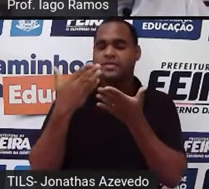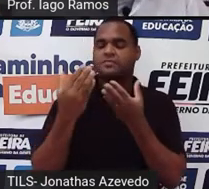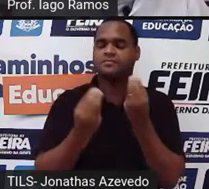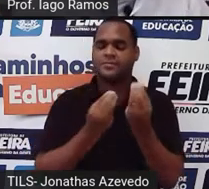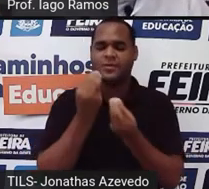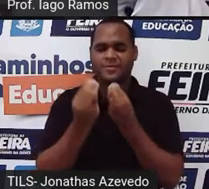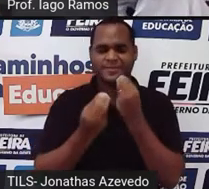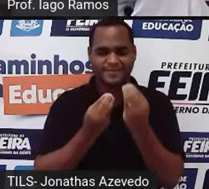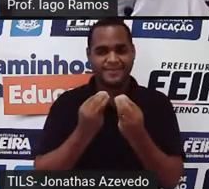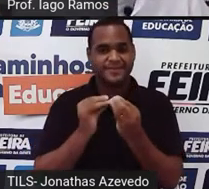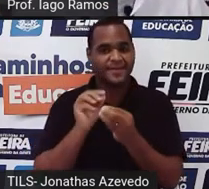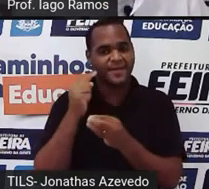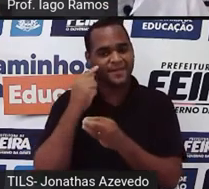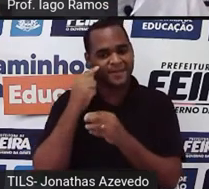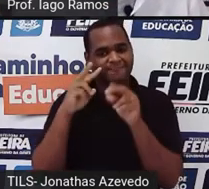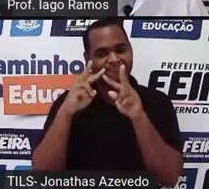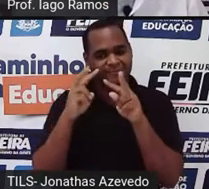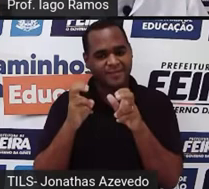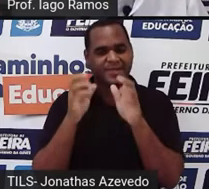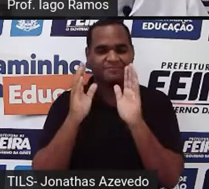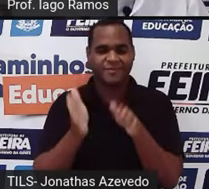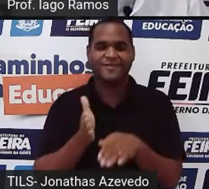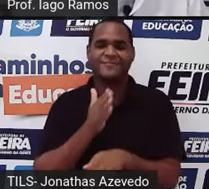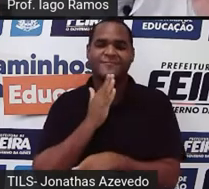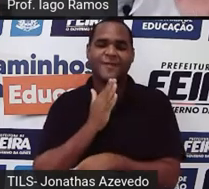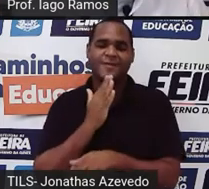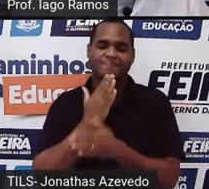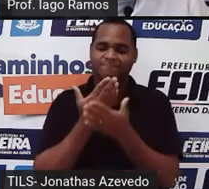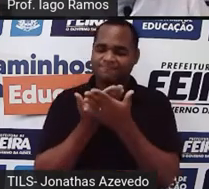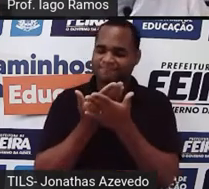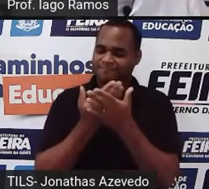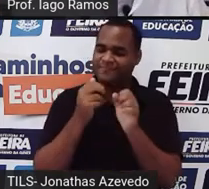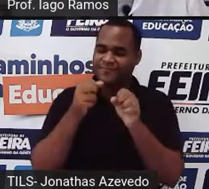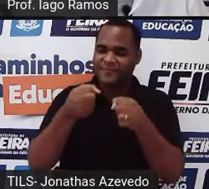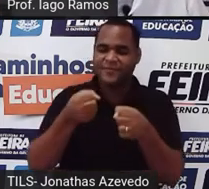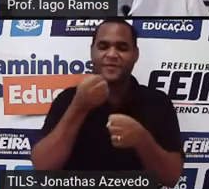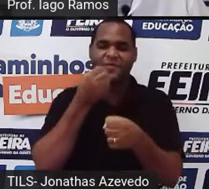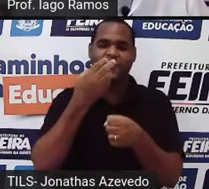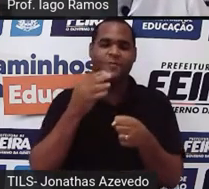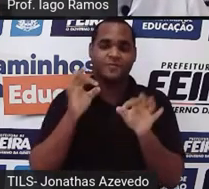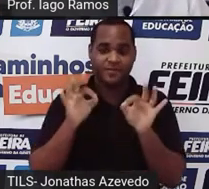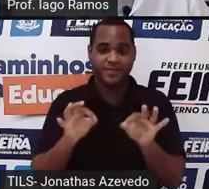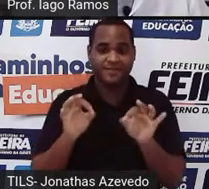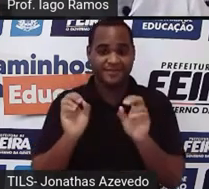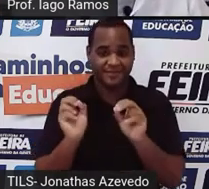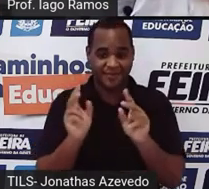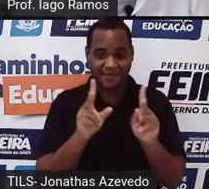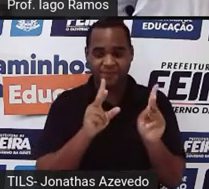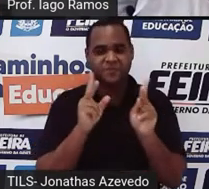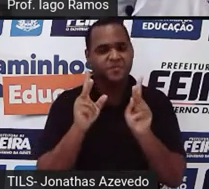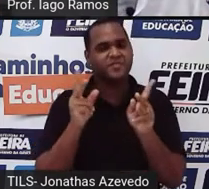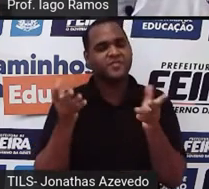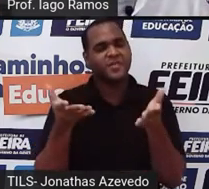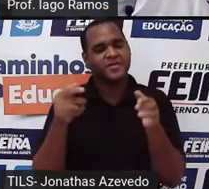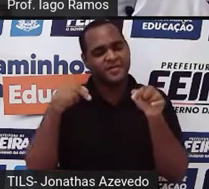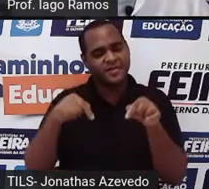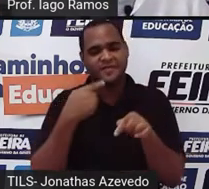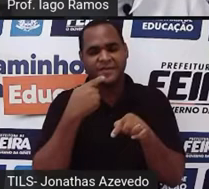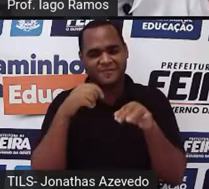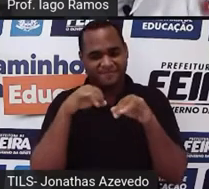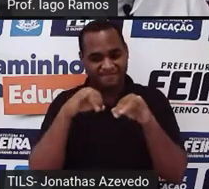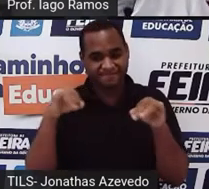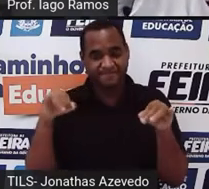fato, do tema que a gente tem para estudar agora, certo? E aí, como eu disse lá no